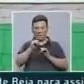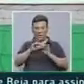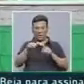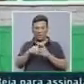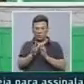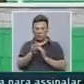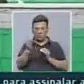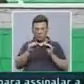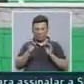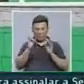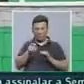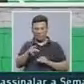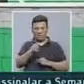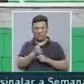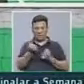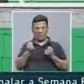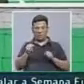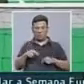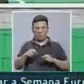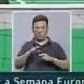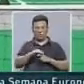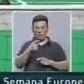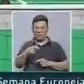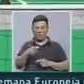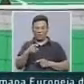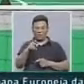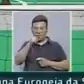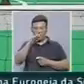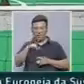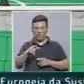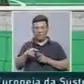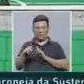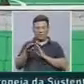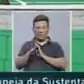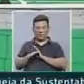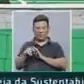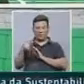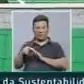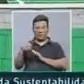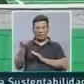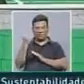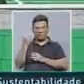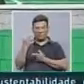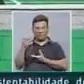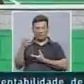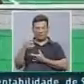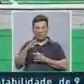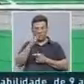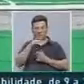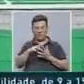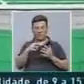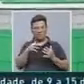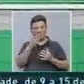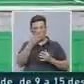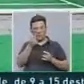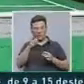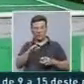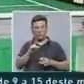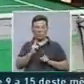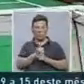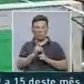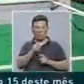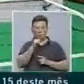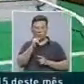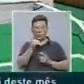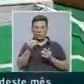tudo autonomamente. Portanto, quando eles estão mais parados, é porque há algum processamento de informação que está a acontecer? Sim. Porque este futebol aqui está-me a parecer um bocadinho parado. Ou mesmo porque eles não